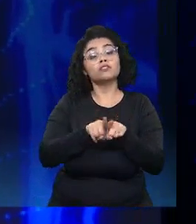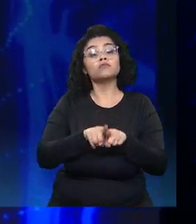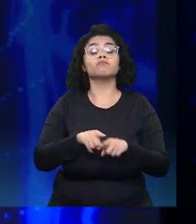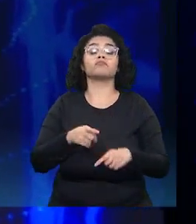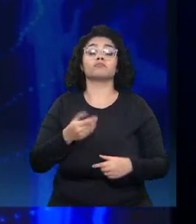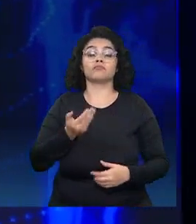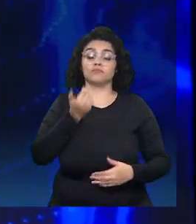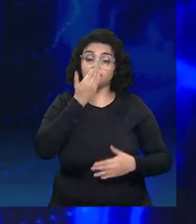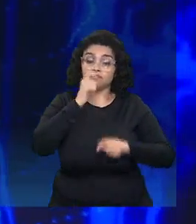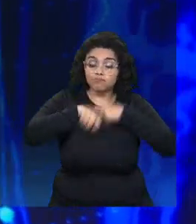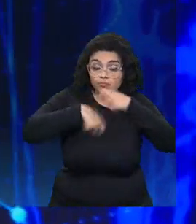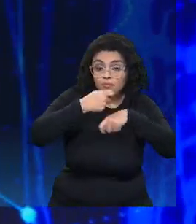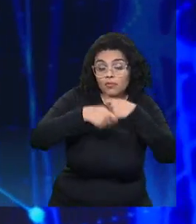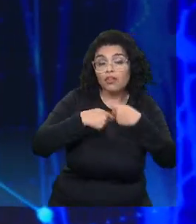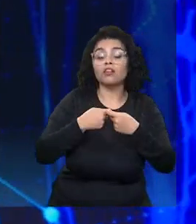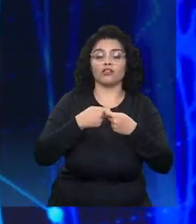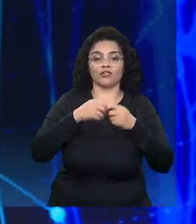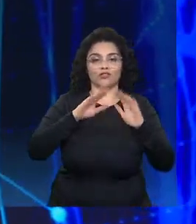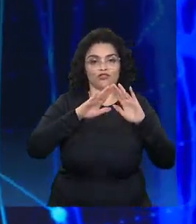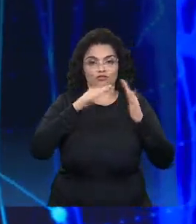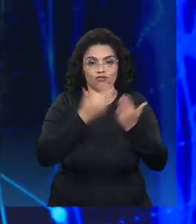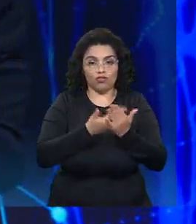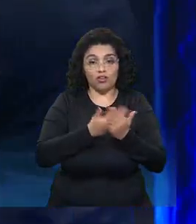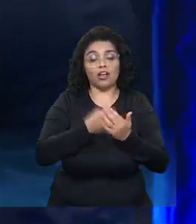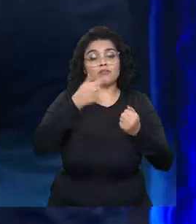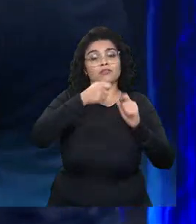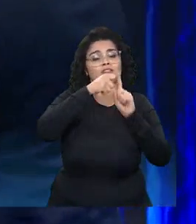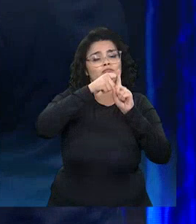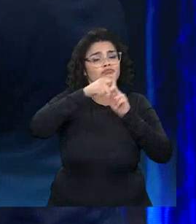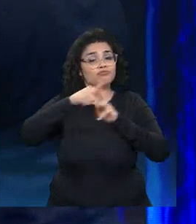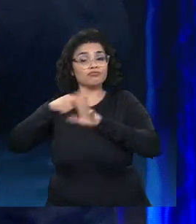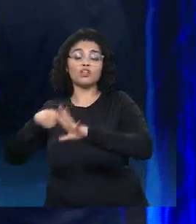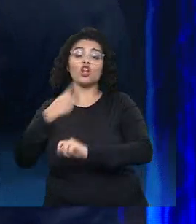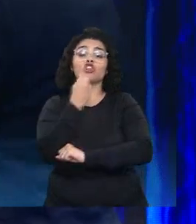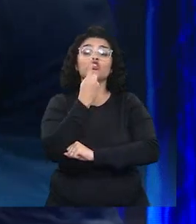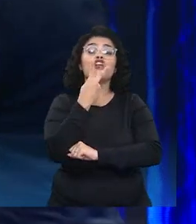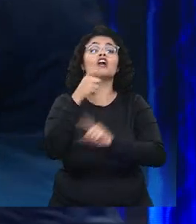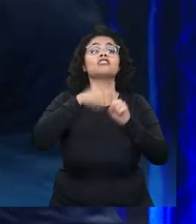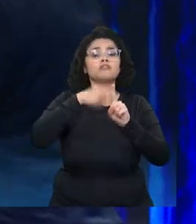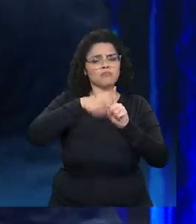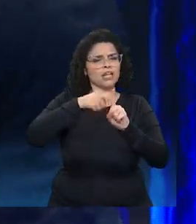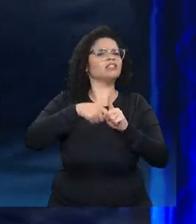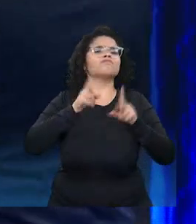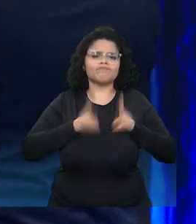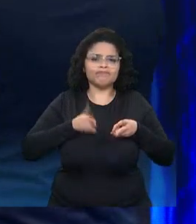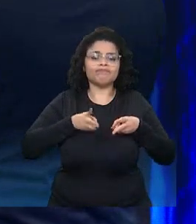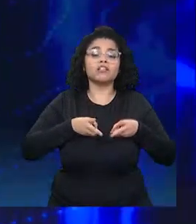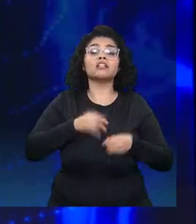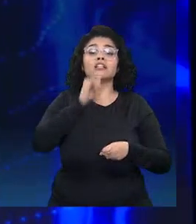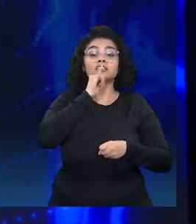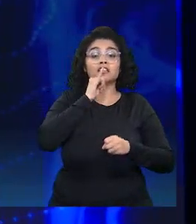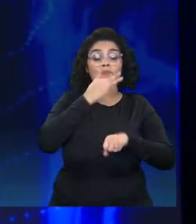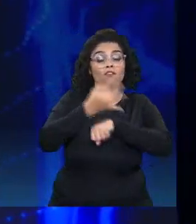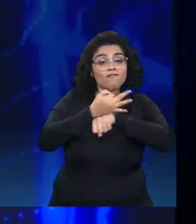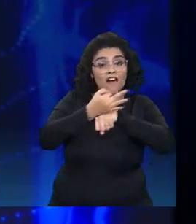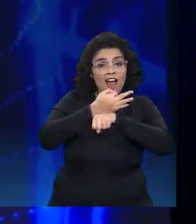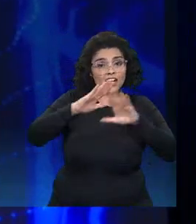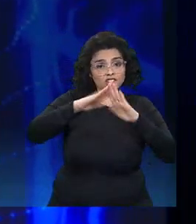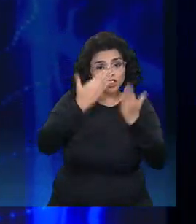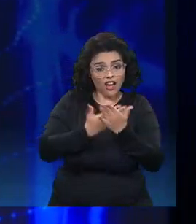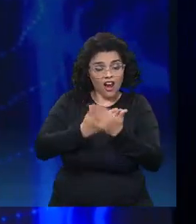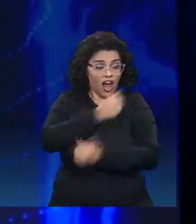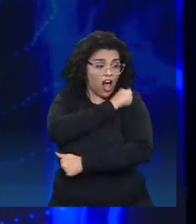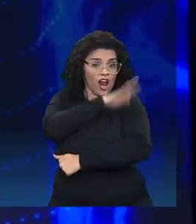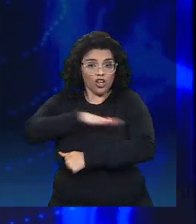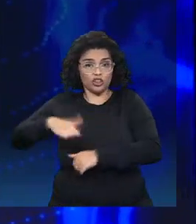Marinha escolar aconteça nos 12 meses do ano inclusive os períodos de recesso escolar Isso vai ser fundamental eu